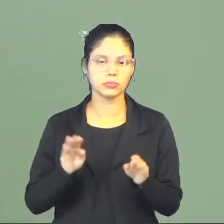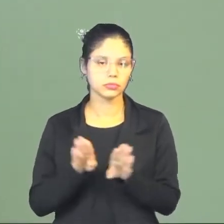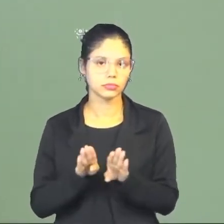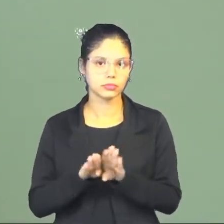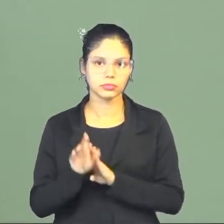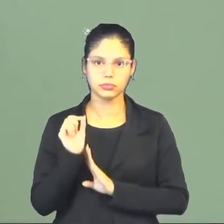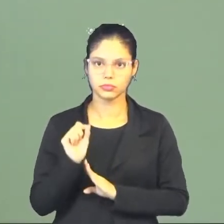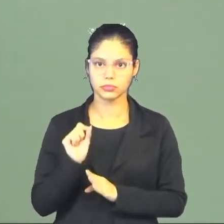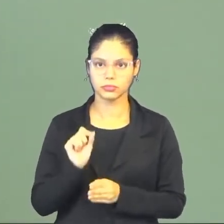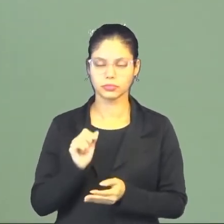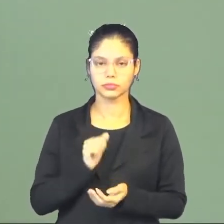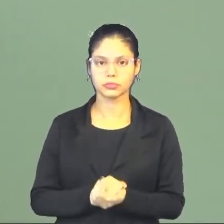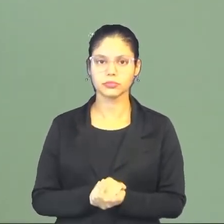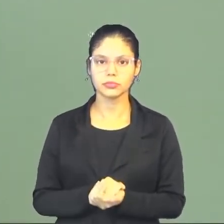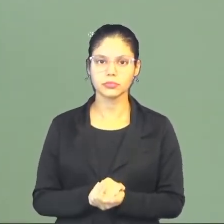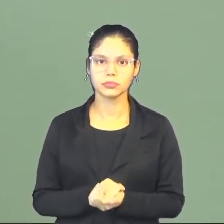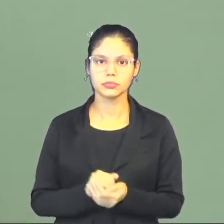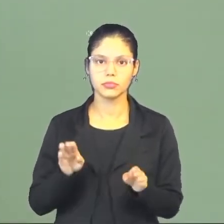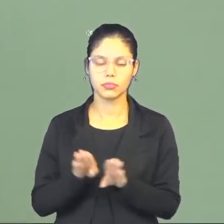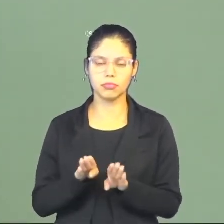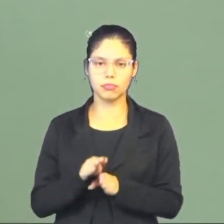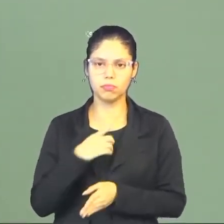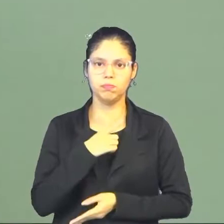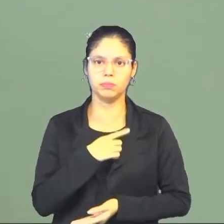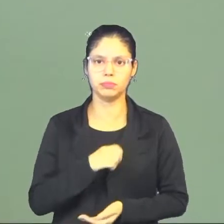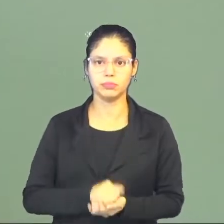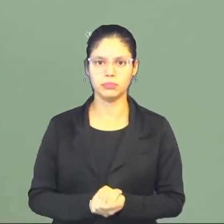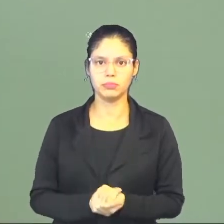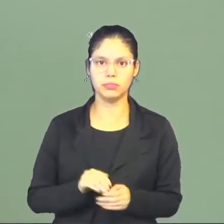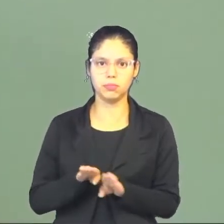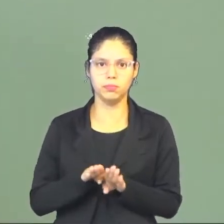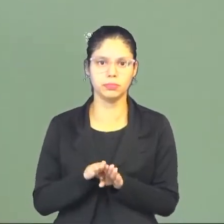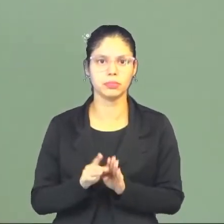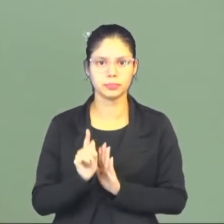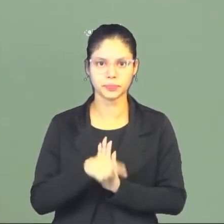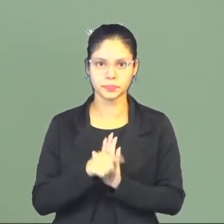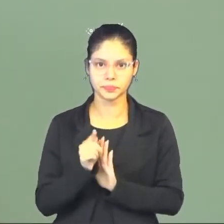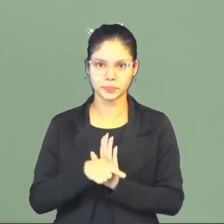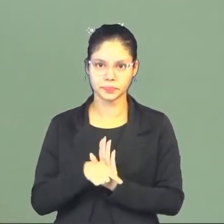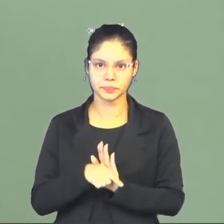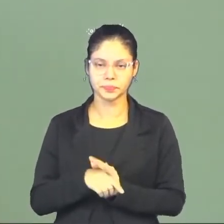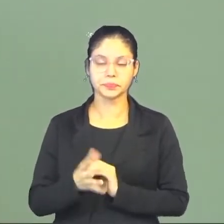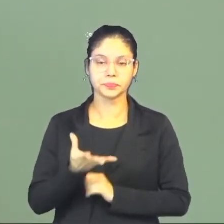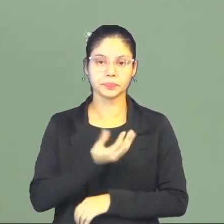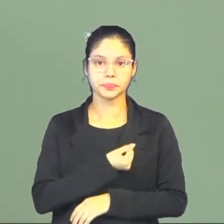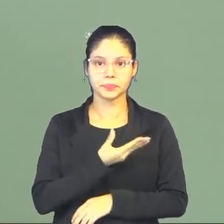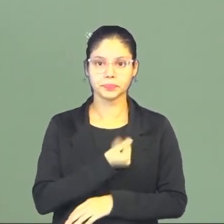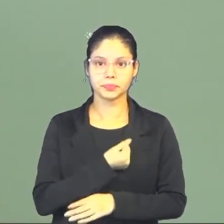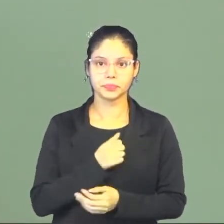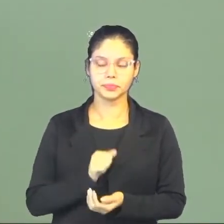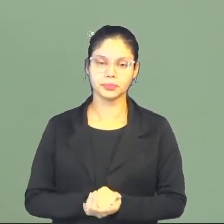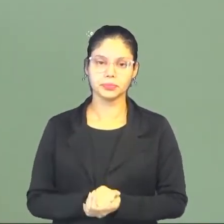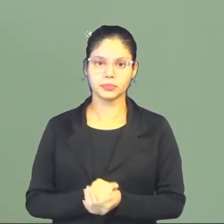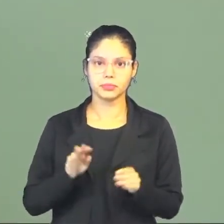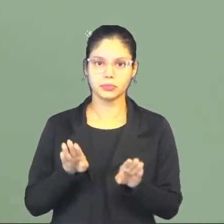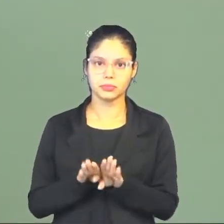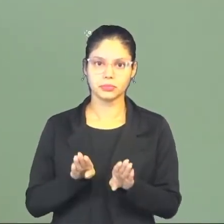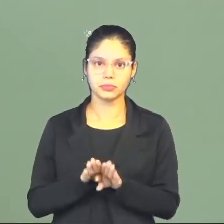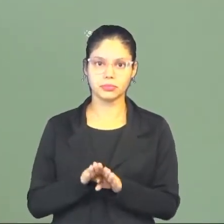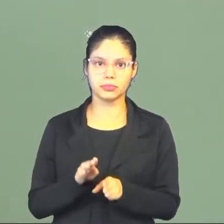quê? A palavra ela se flexionar em gênero ou número para atender, né, a